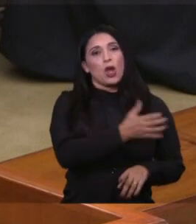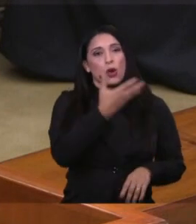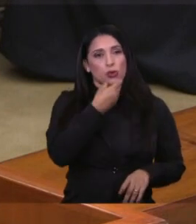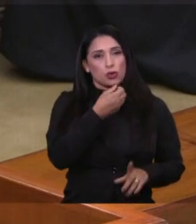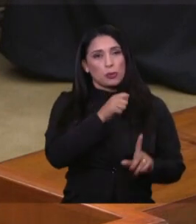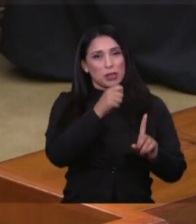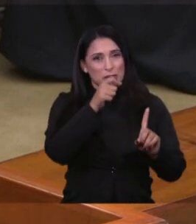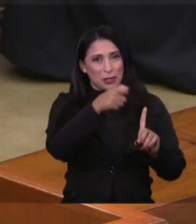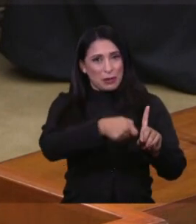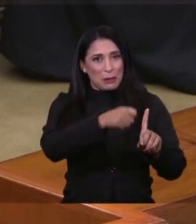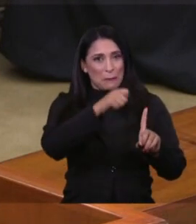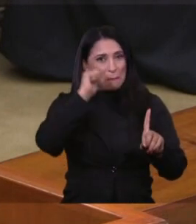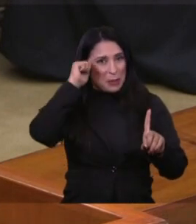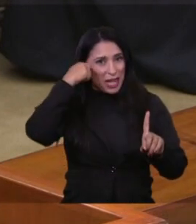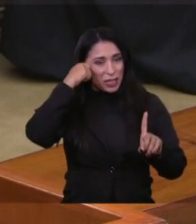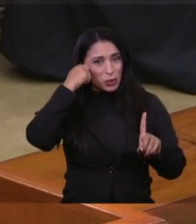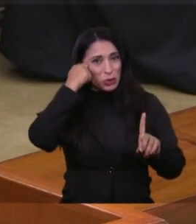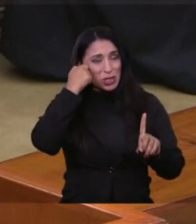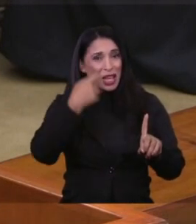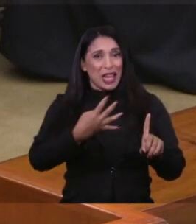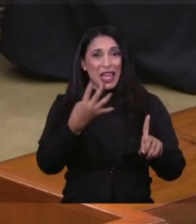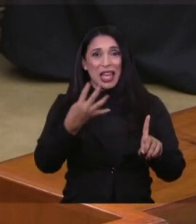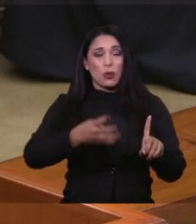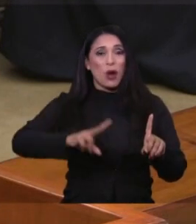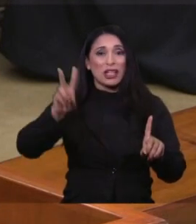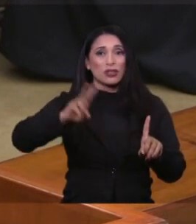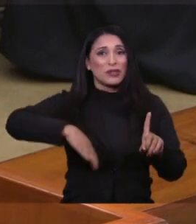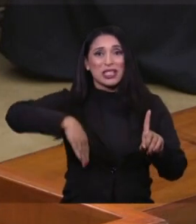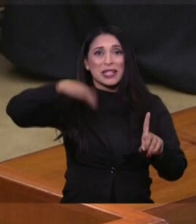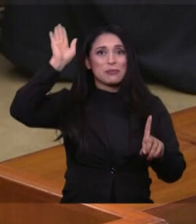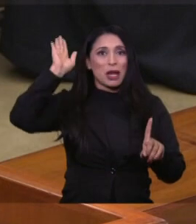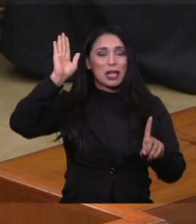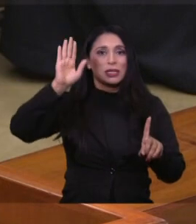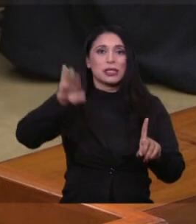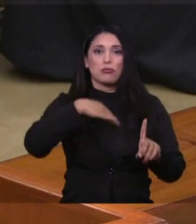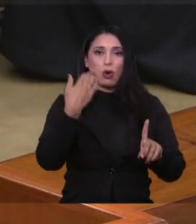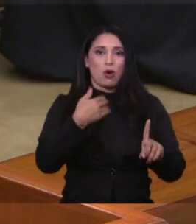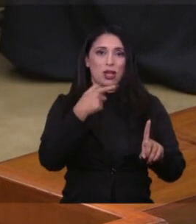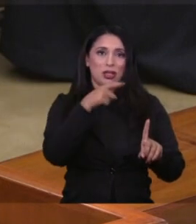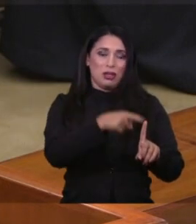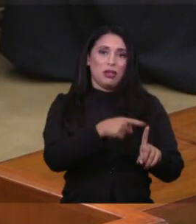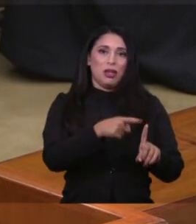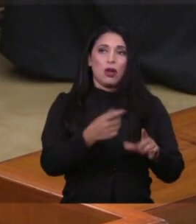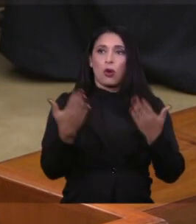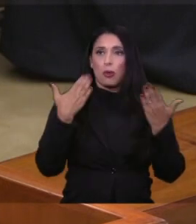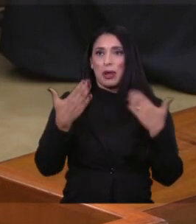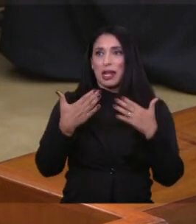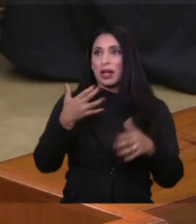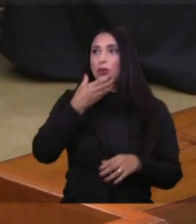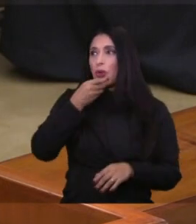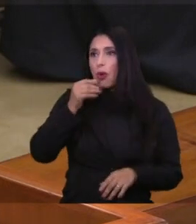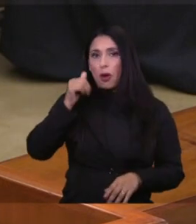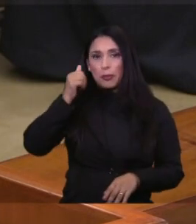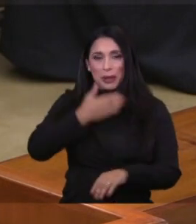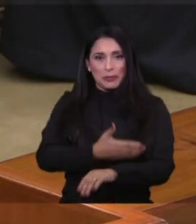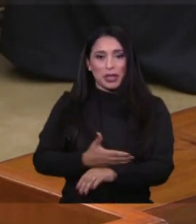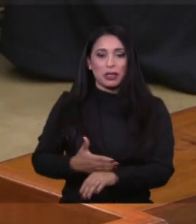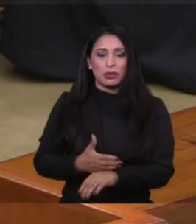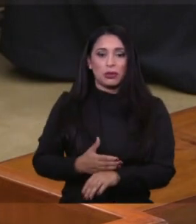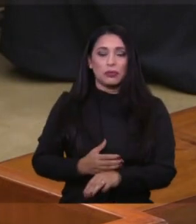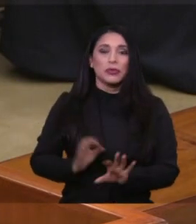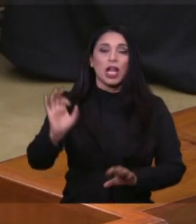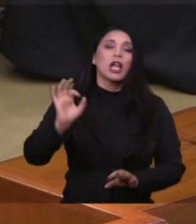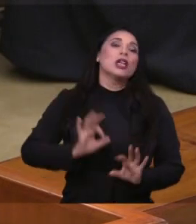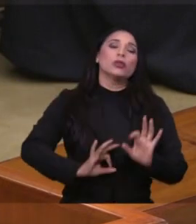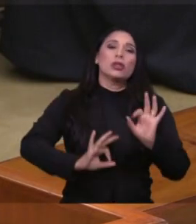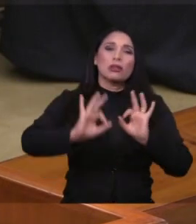negros é 4 vezes maior do que contra homens brancos, ministro Fux. No ponto mais distante do gráfico de